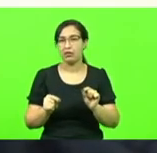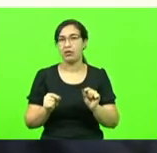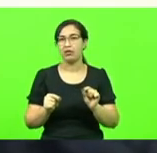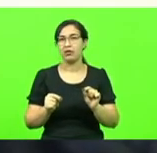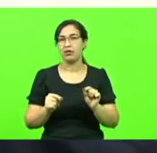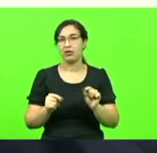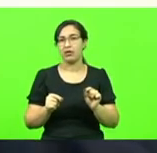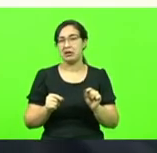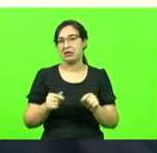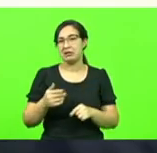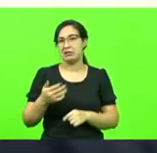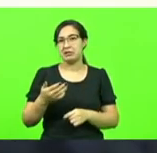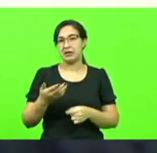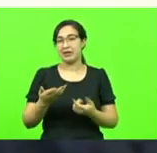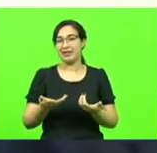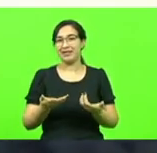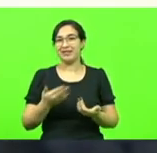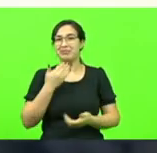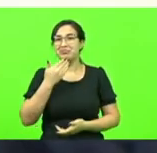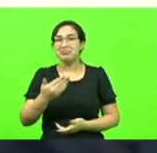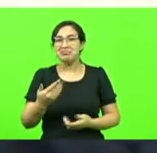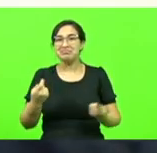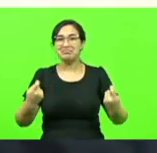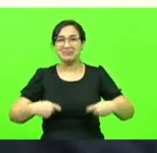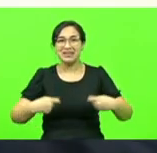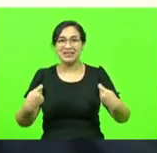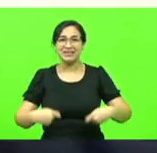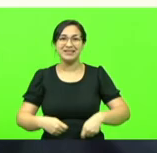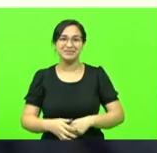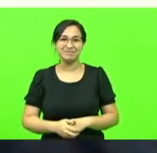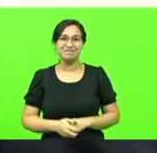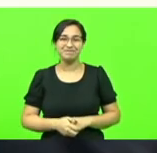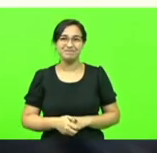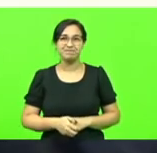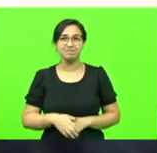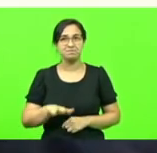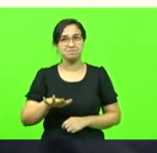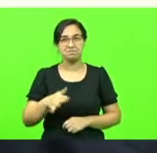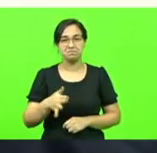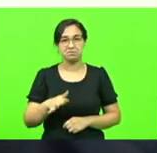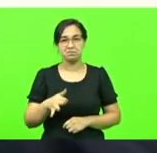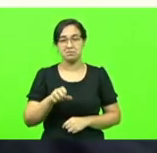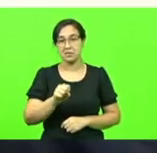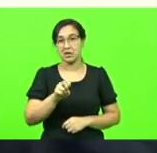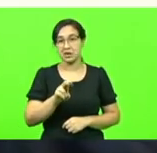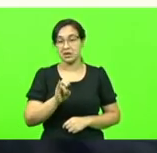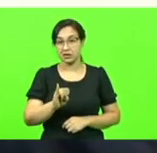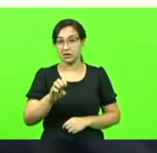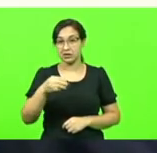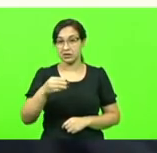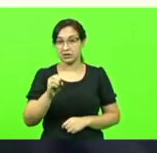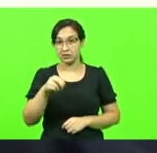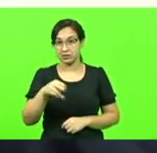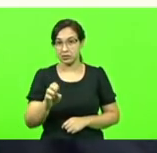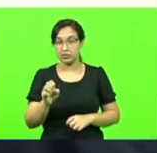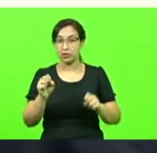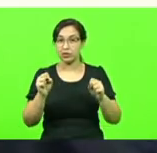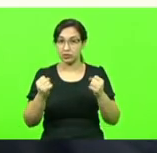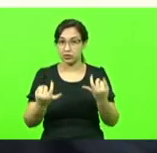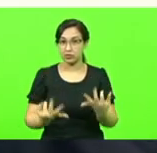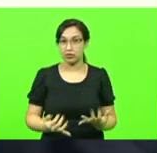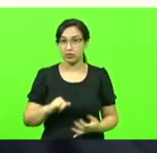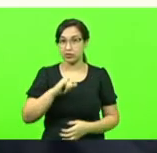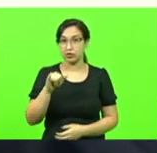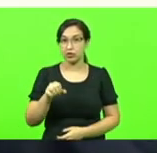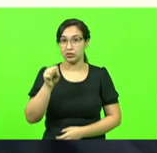digamos, a demanda reprimida, como a Simone colocou, né? A APAES de Jaraguá do Sul, se fosse